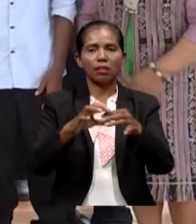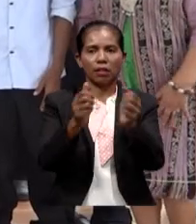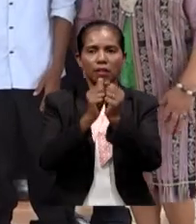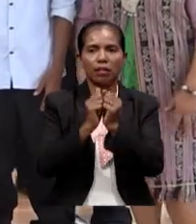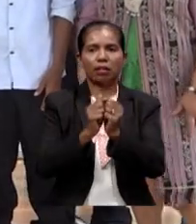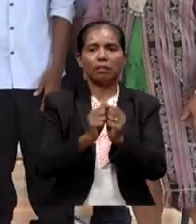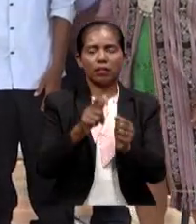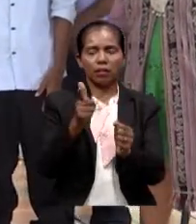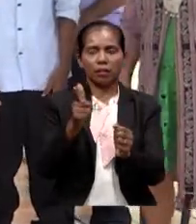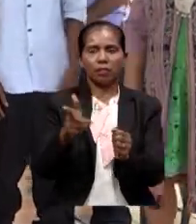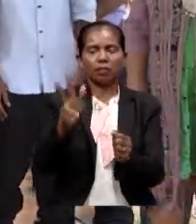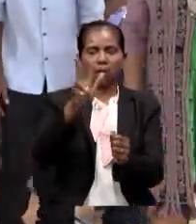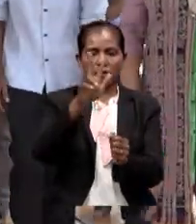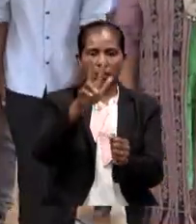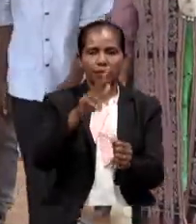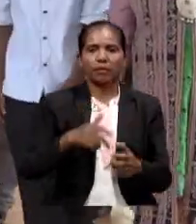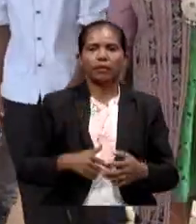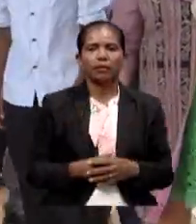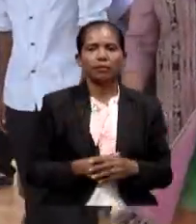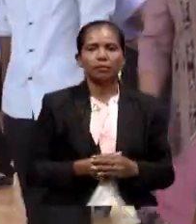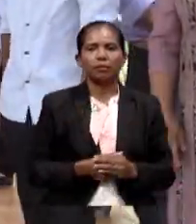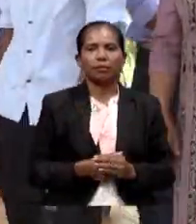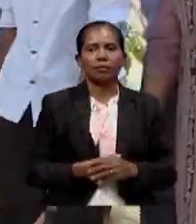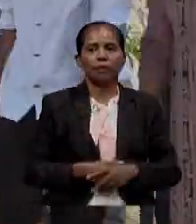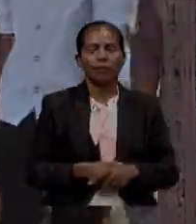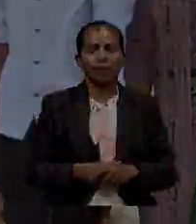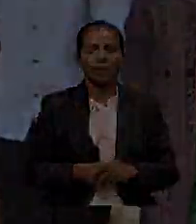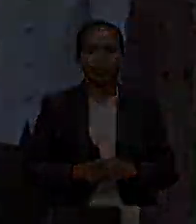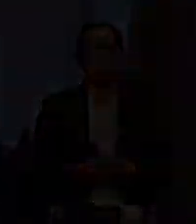a mutukna em Ruanul Resintolu. Gasparinha de Souza, Dilma Suzete, Ziemen.